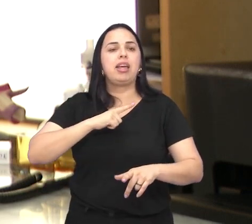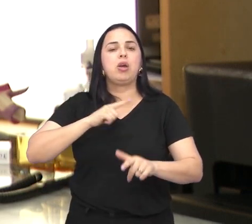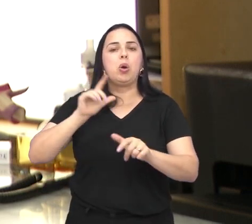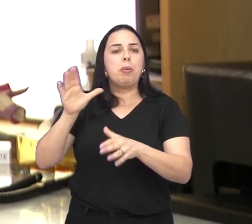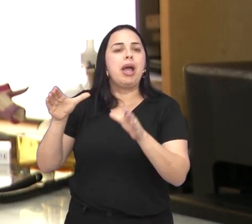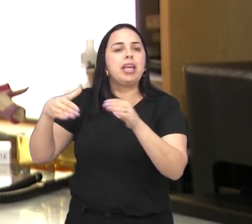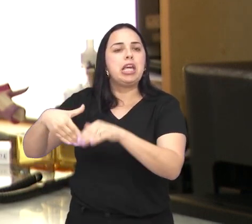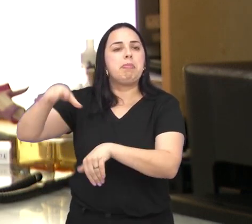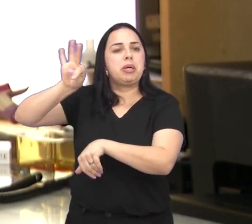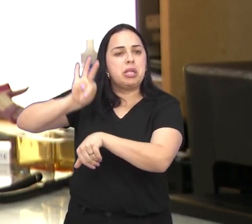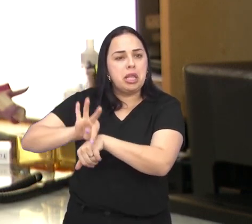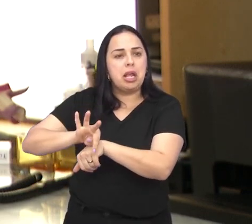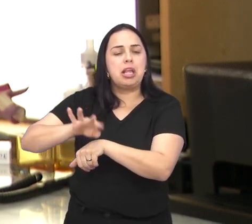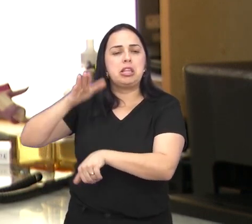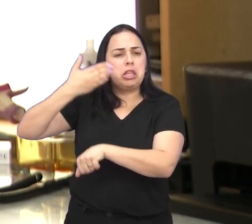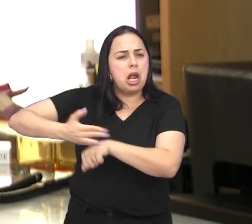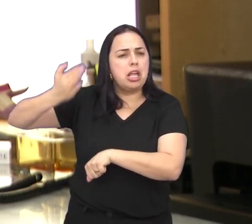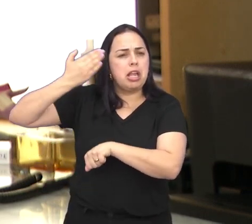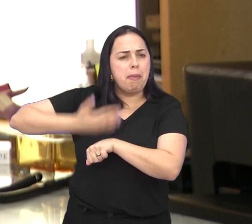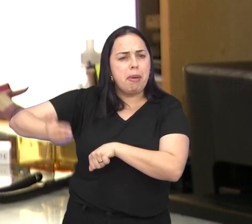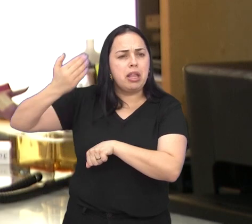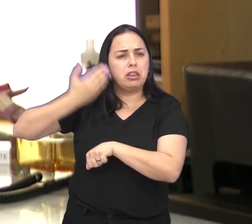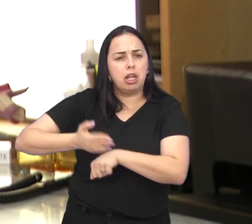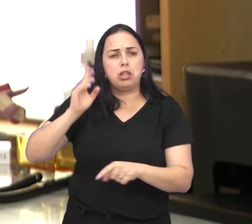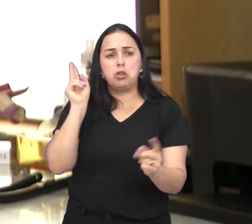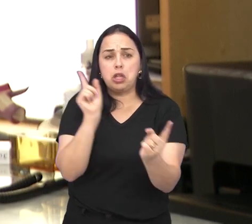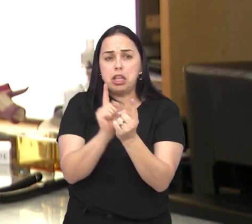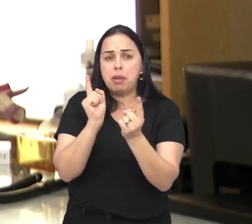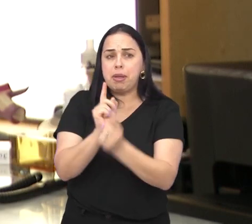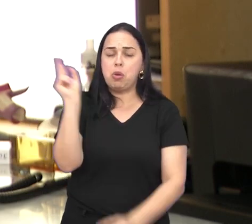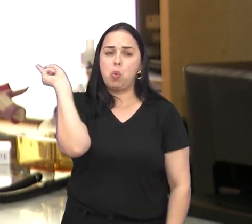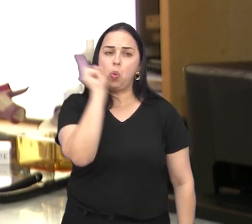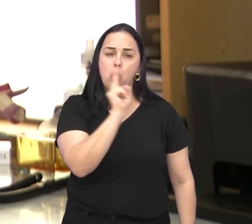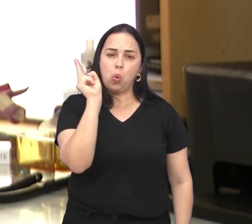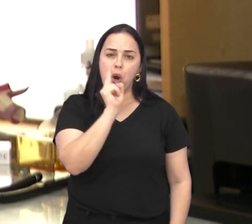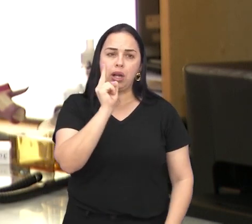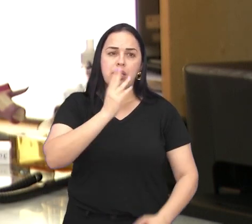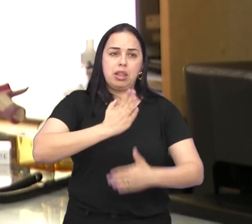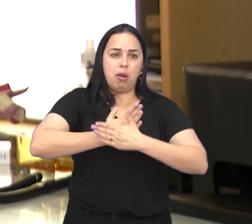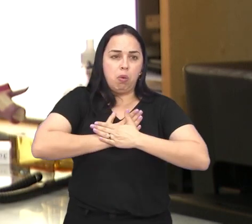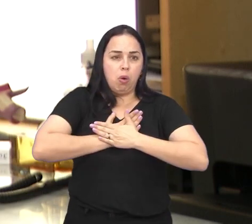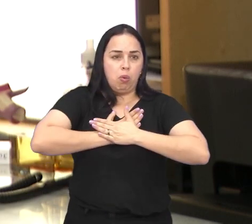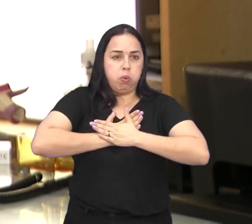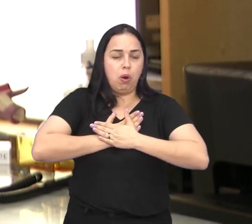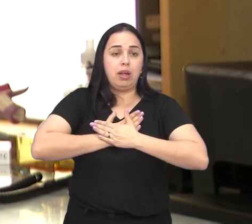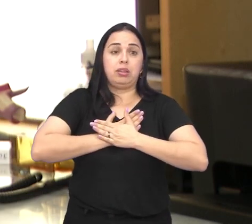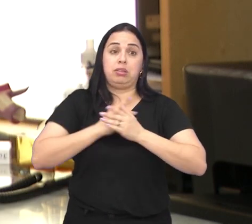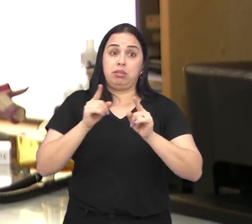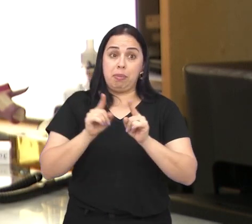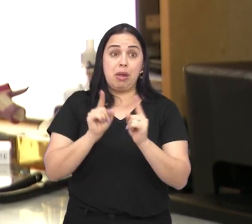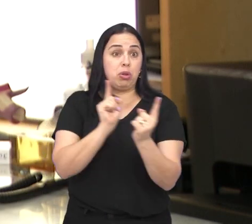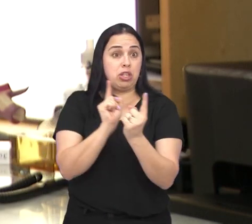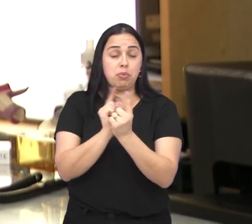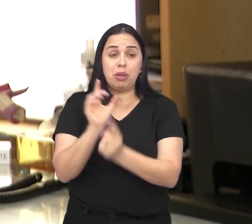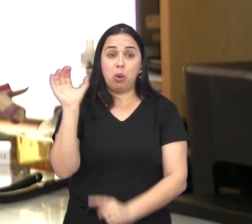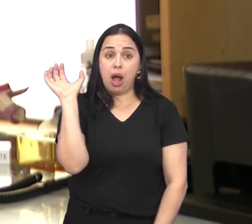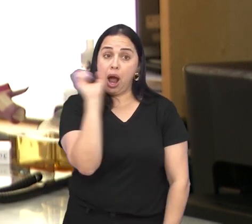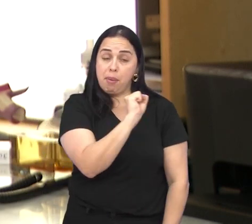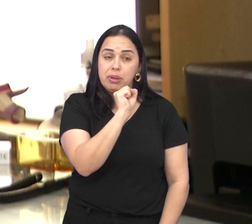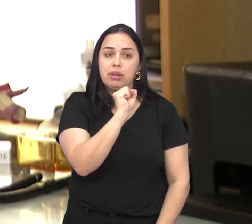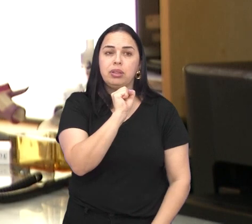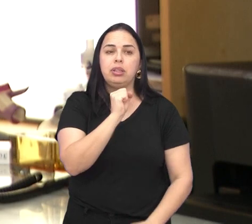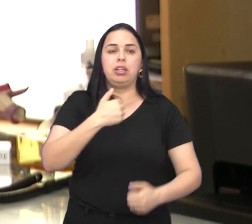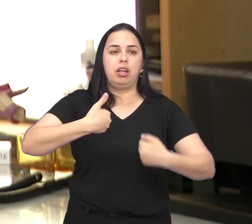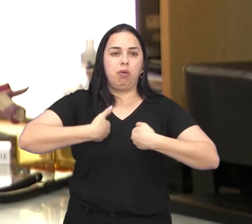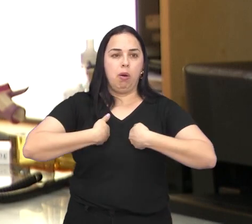equipes, mesmo públicas, aqui tem um treinamento muito bom, foi um processo de anos, o atendimento de emergência para a doutoráxica, que a gente chama, existem os